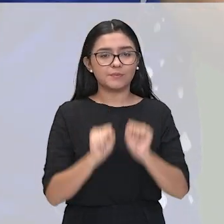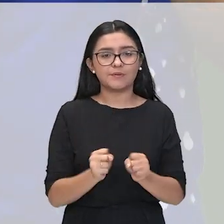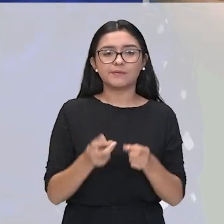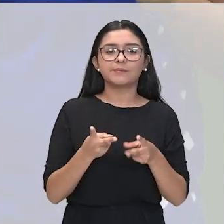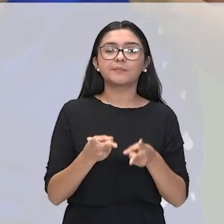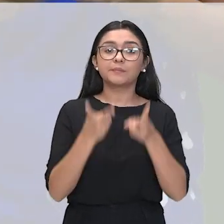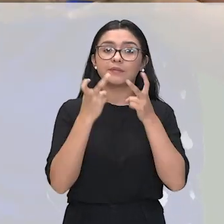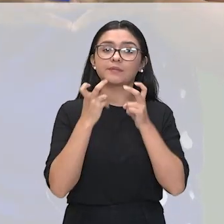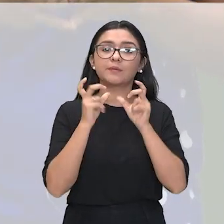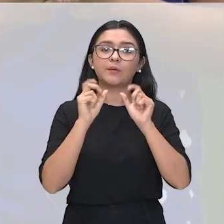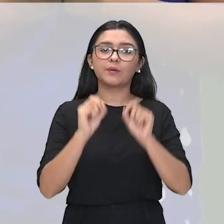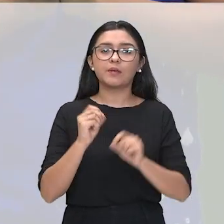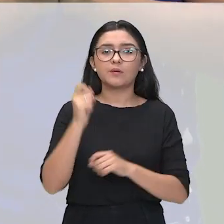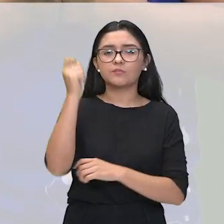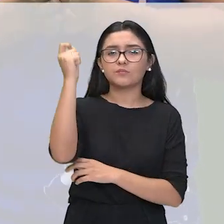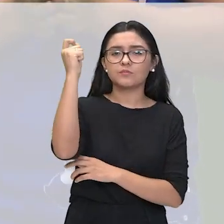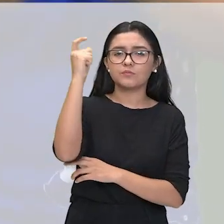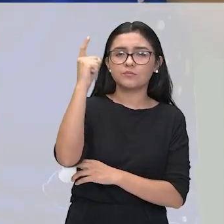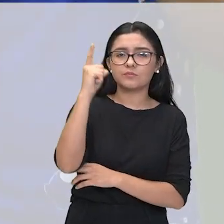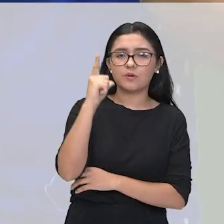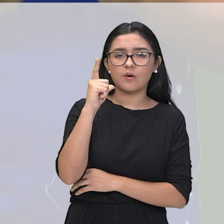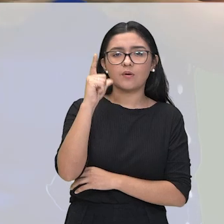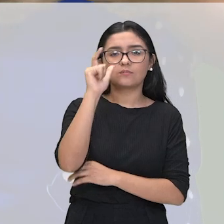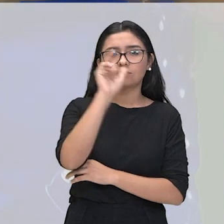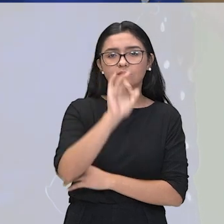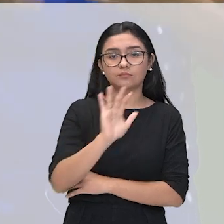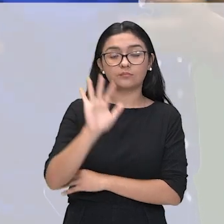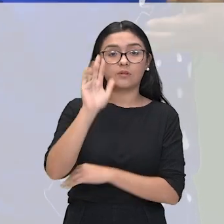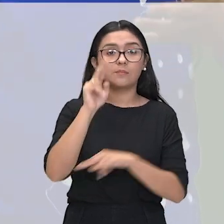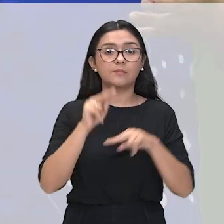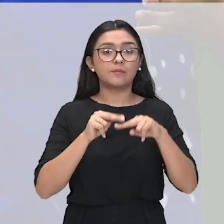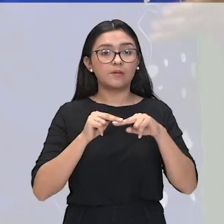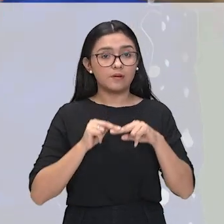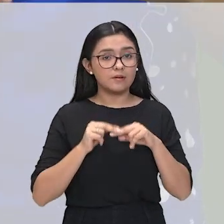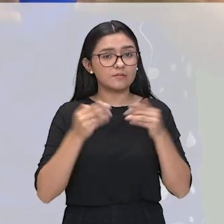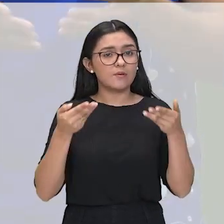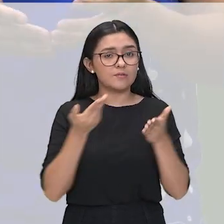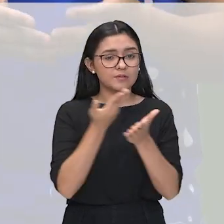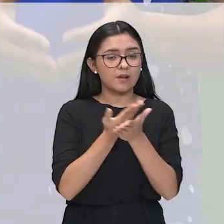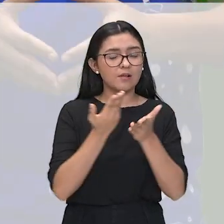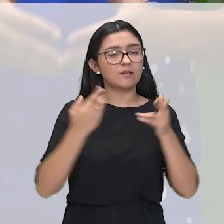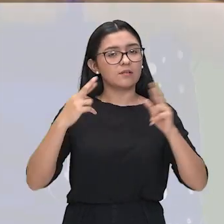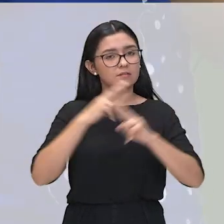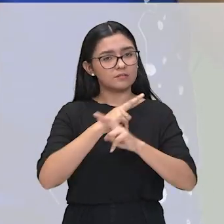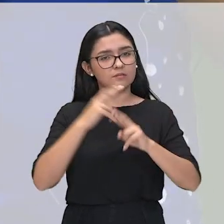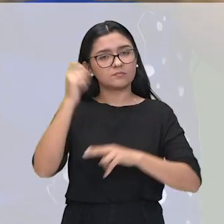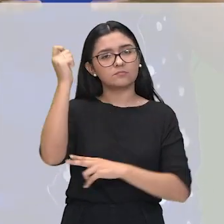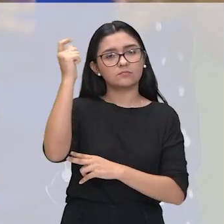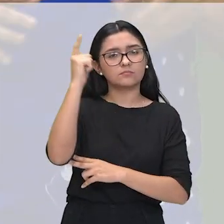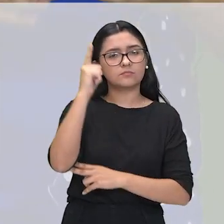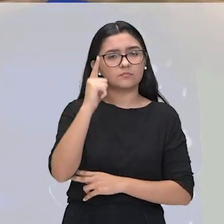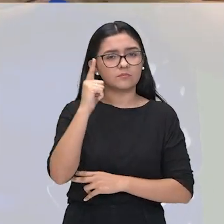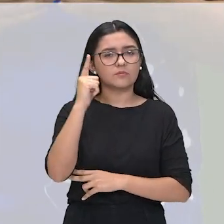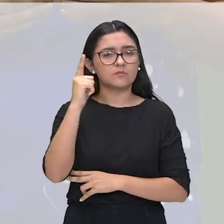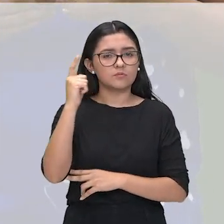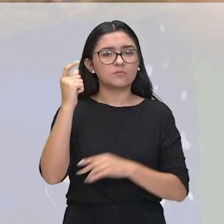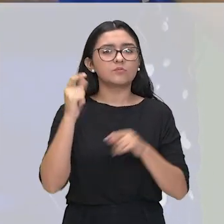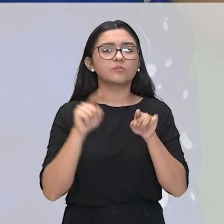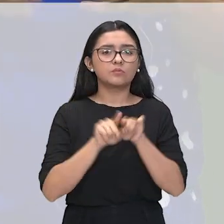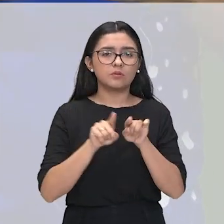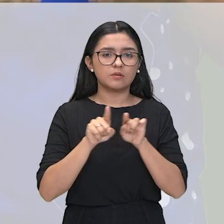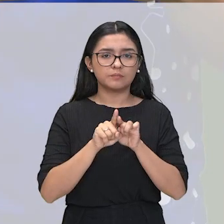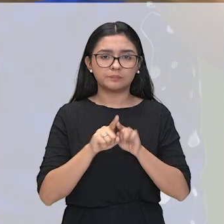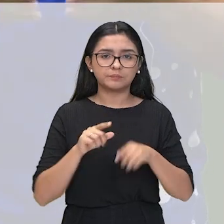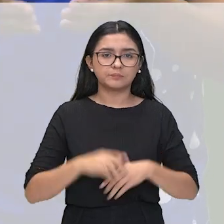do sol, pessoal. Porque a nossa aula tem tudo a ver com ele. Nós vamos falar sobre a reflexão e vamos falar